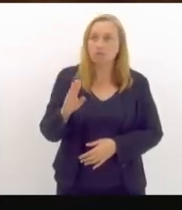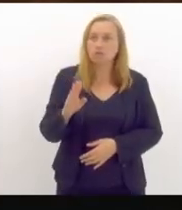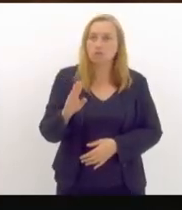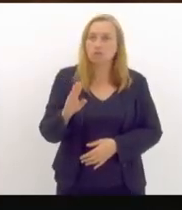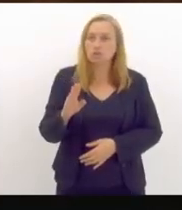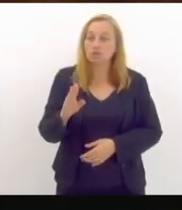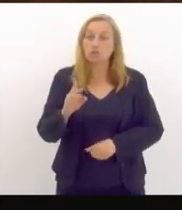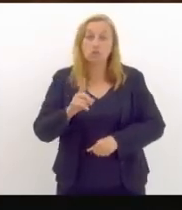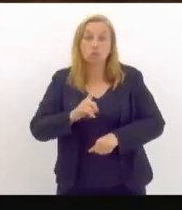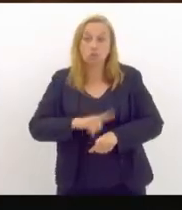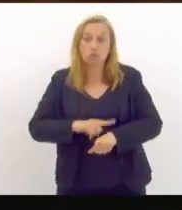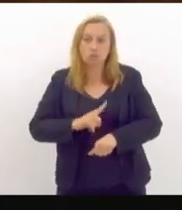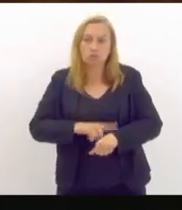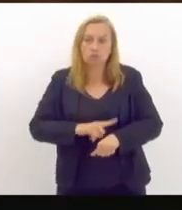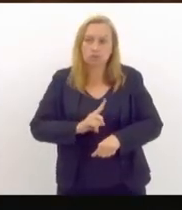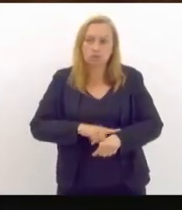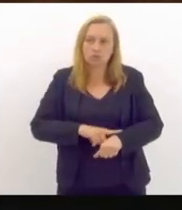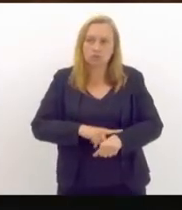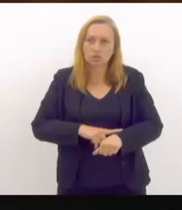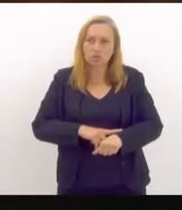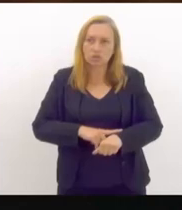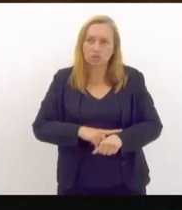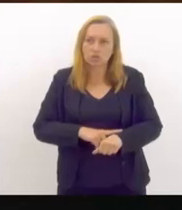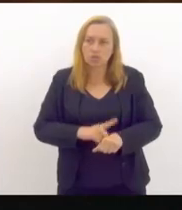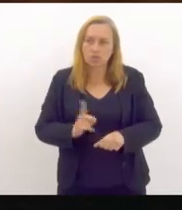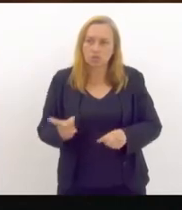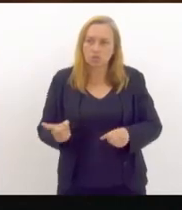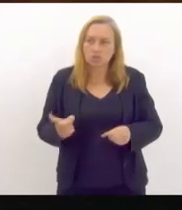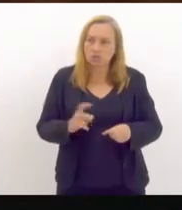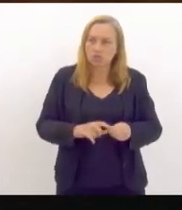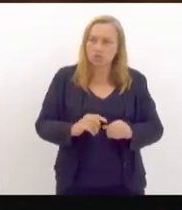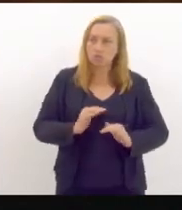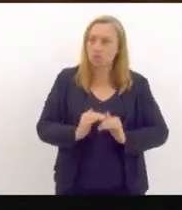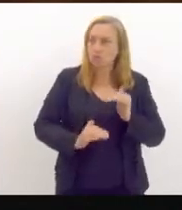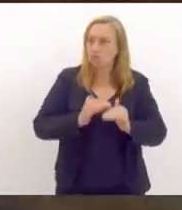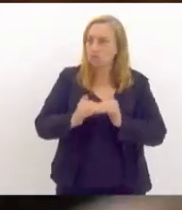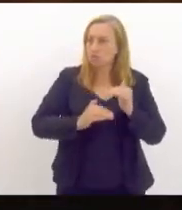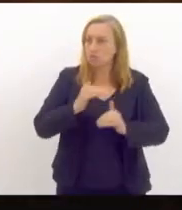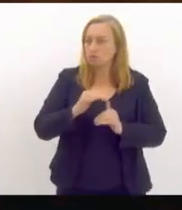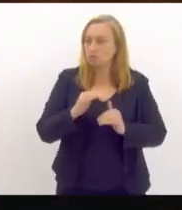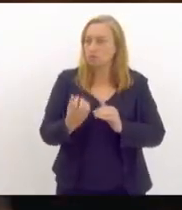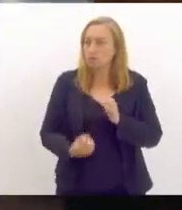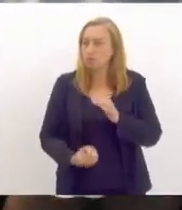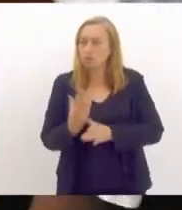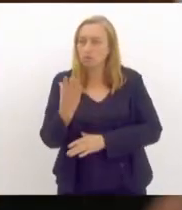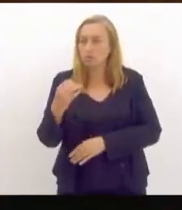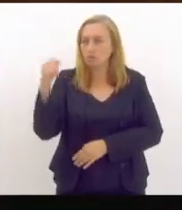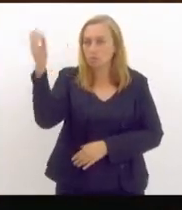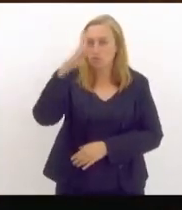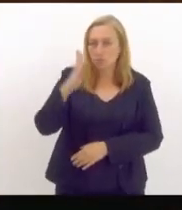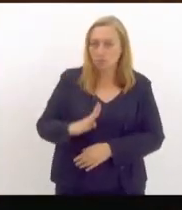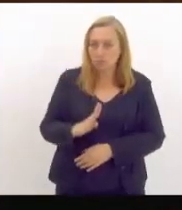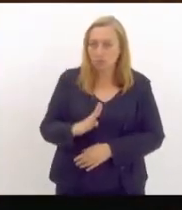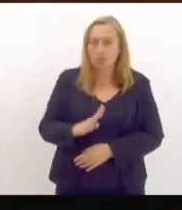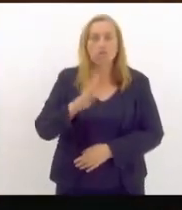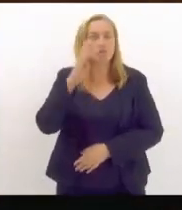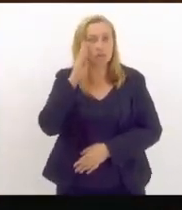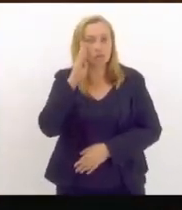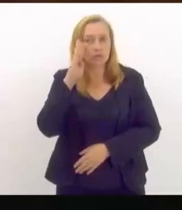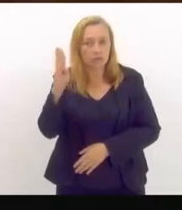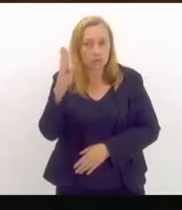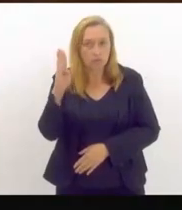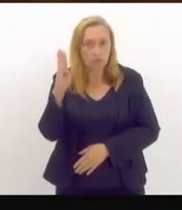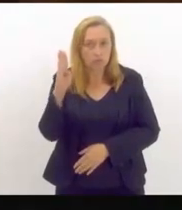no momento de retomada do ciclo de desenvolvimento produtivo no Brasil e principalmente